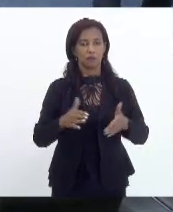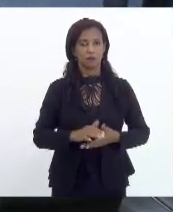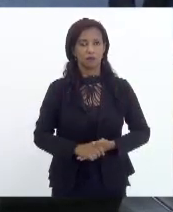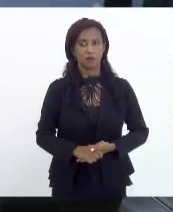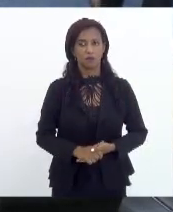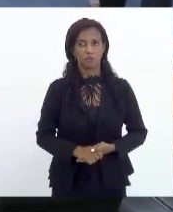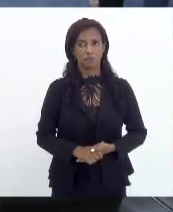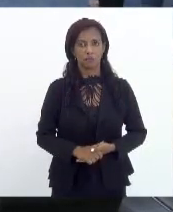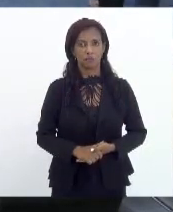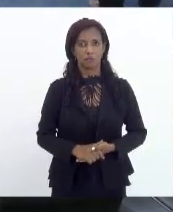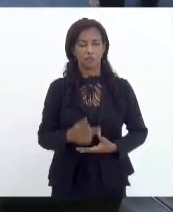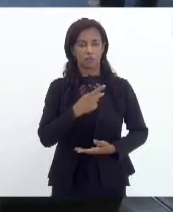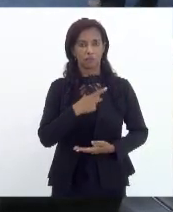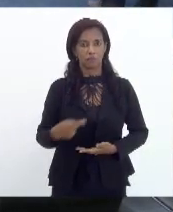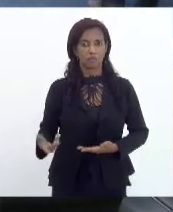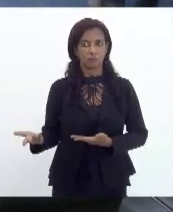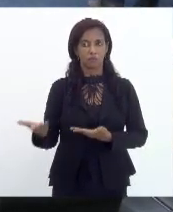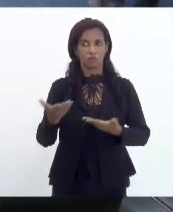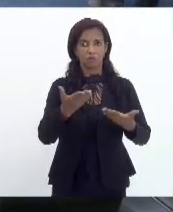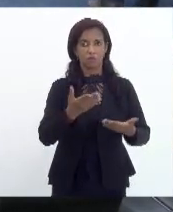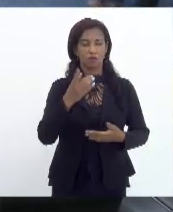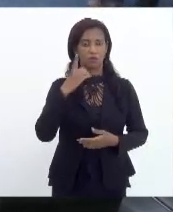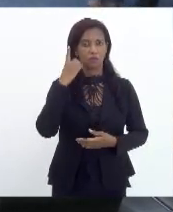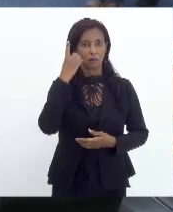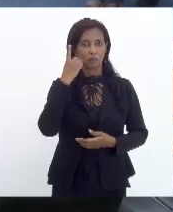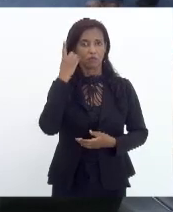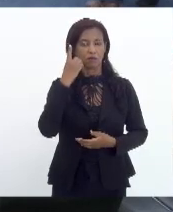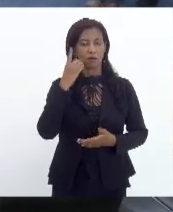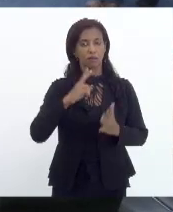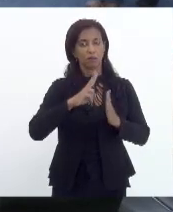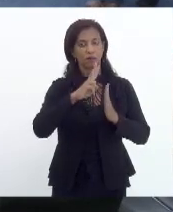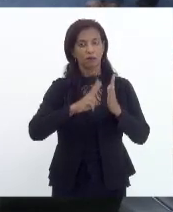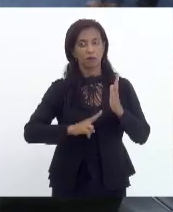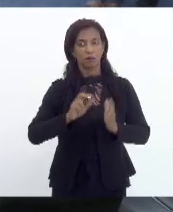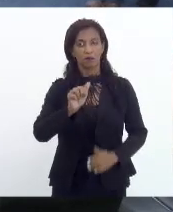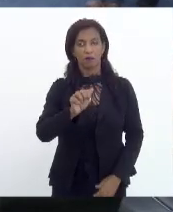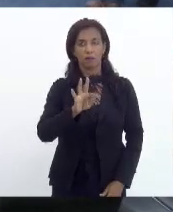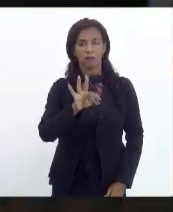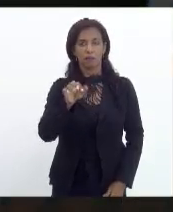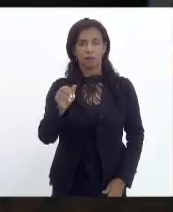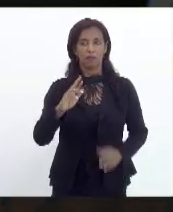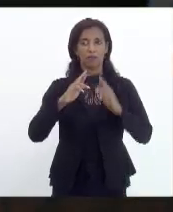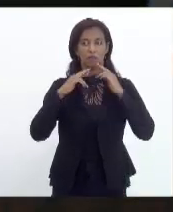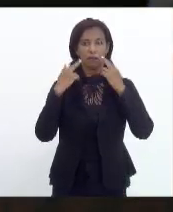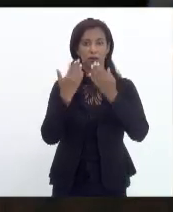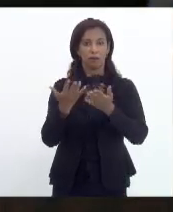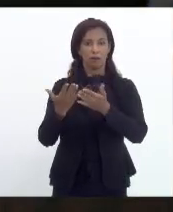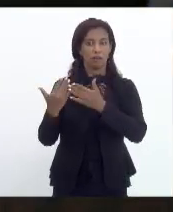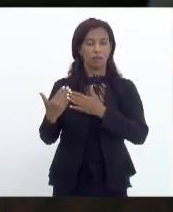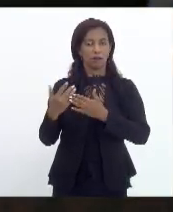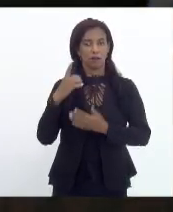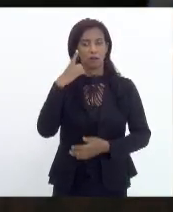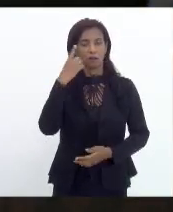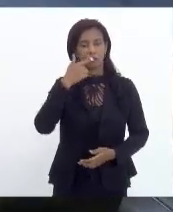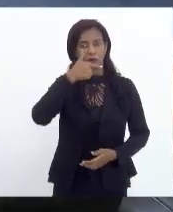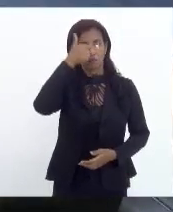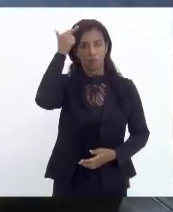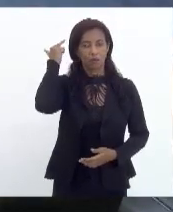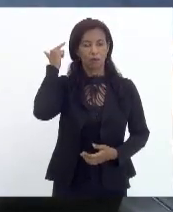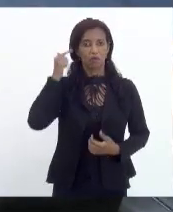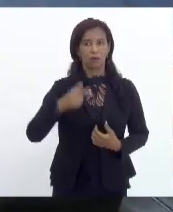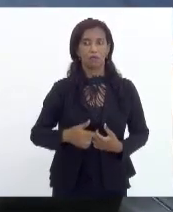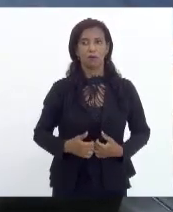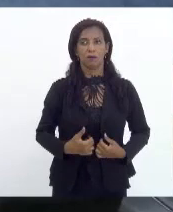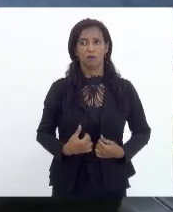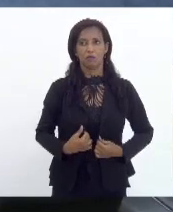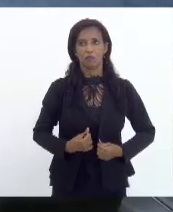sessão a presidência convida o primeiro Deputado para fazer leitura da ata da sessão anterior Nobre Deputado Luiz Paulo